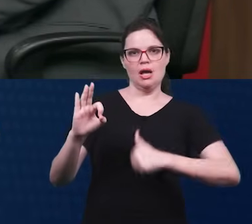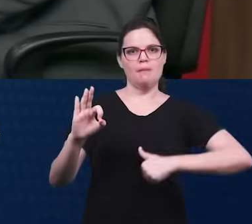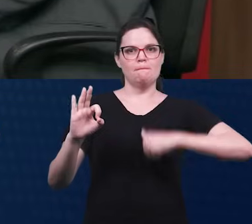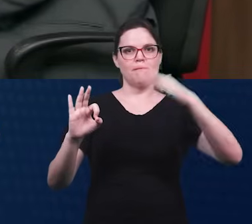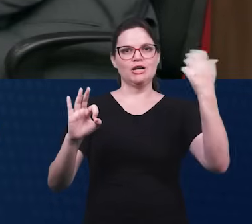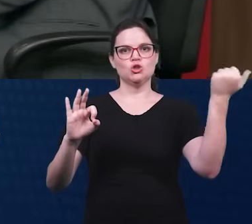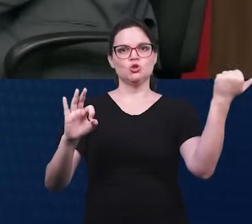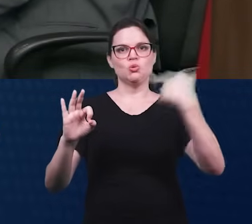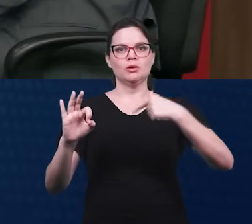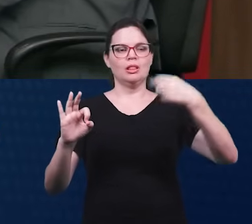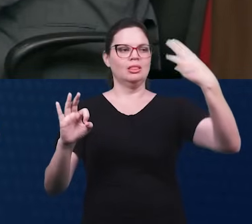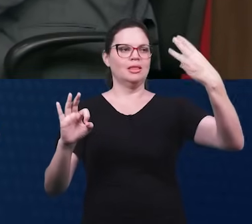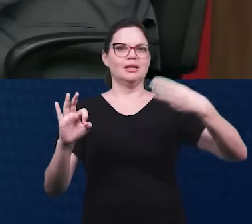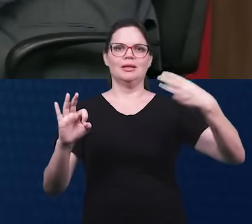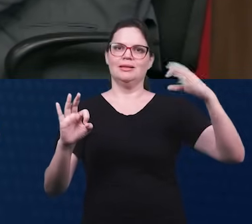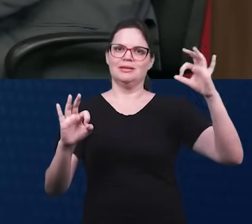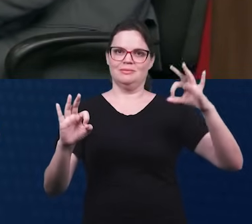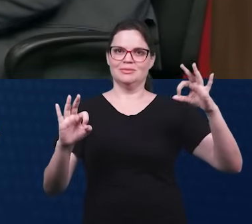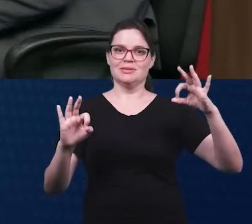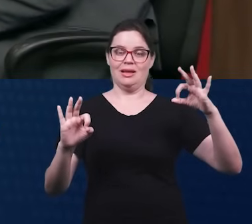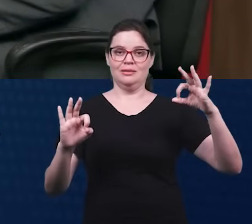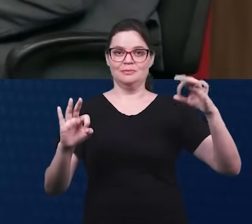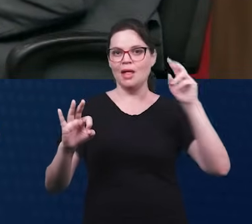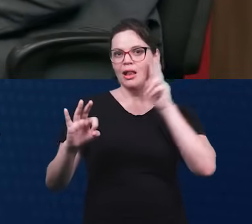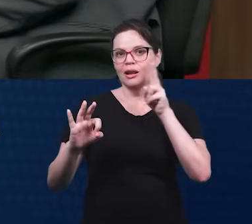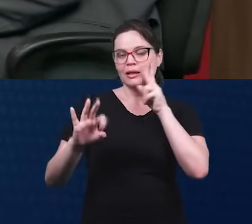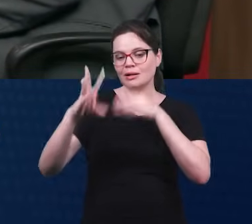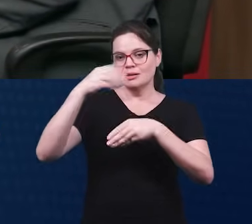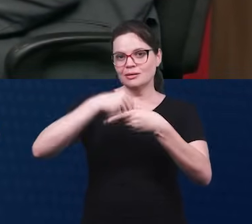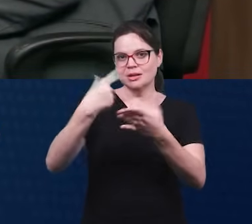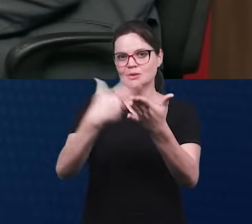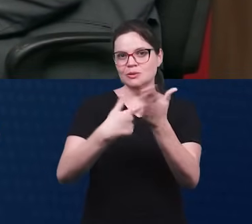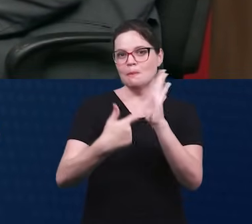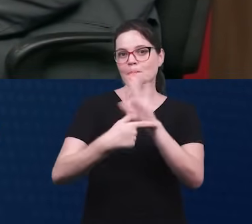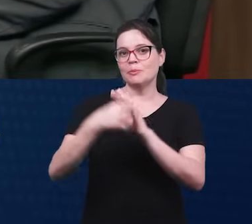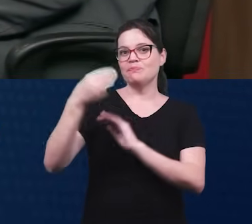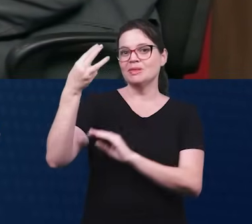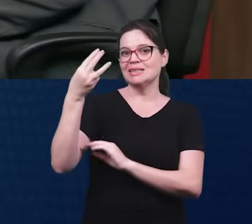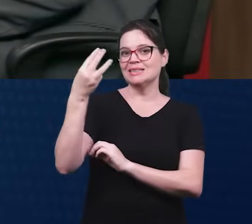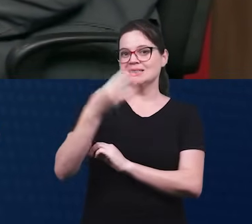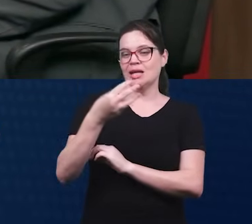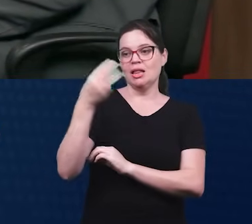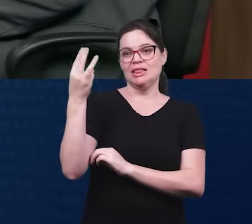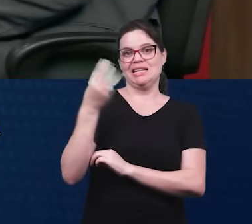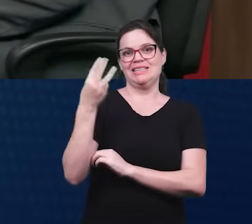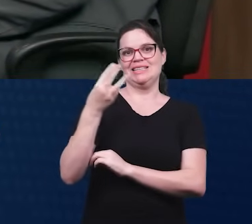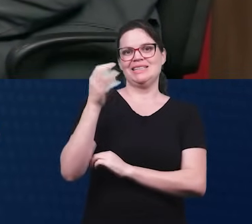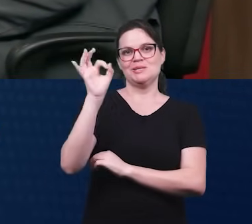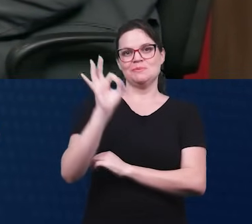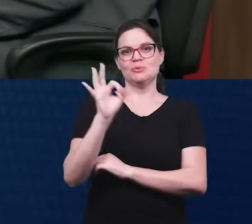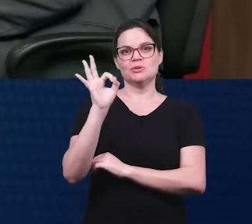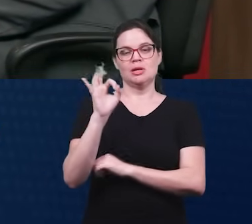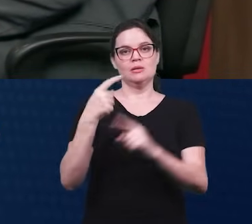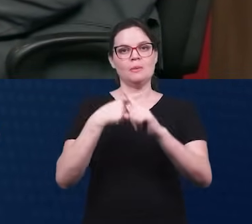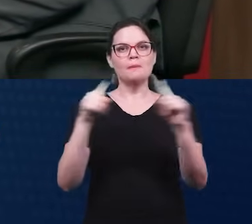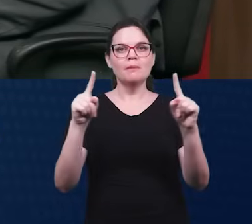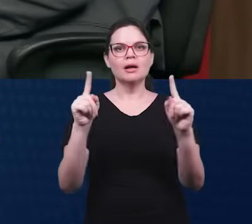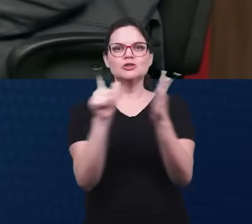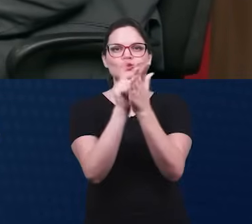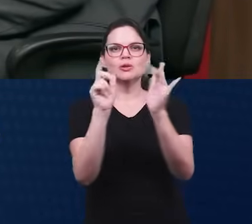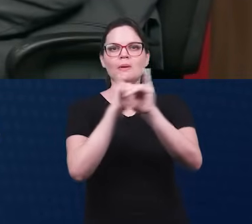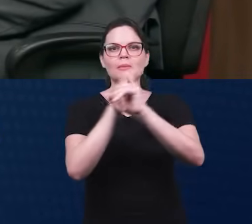1/3, como um indicativo de que a trombeta já tocou e ela